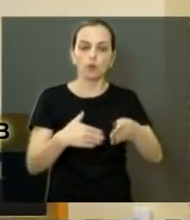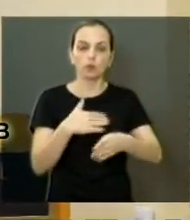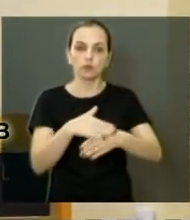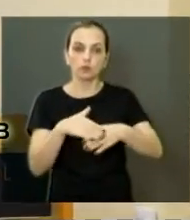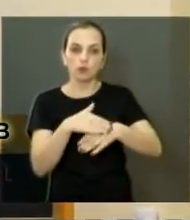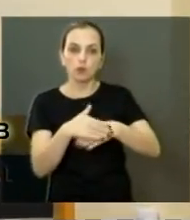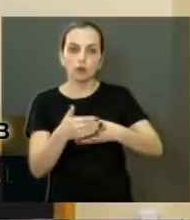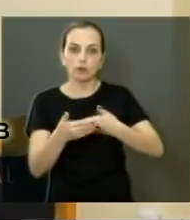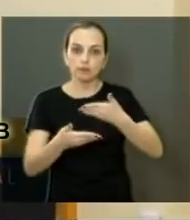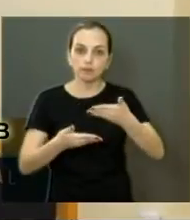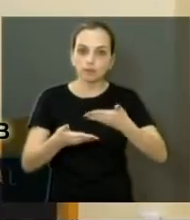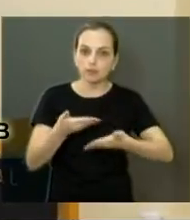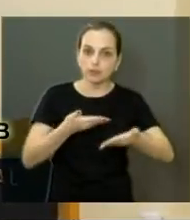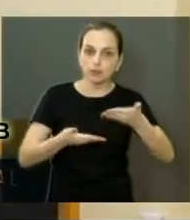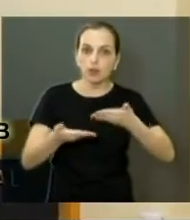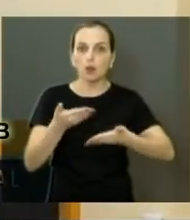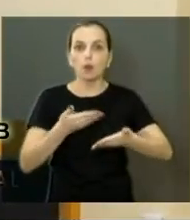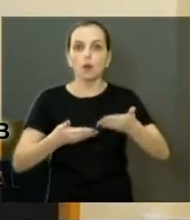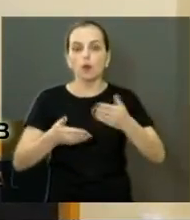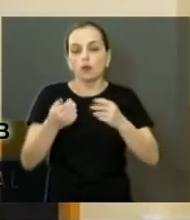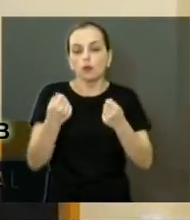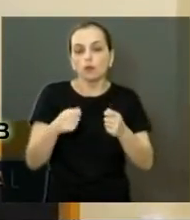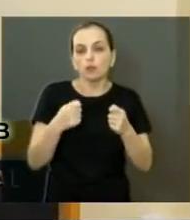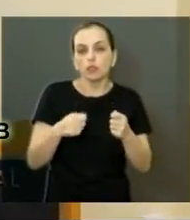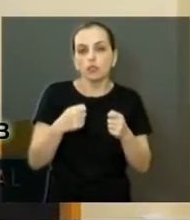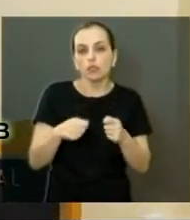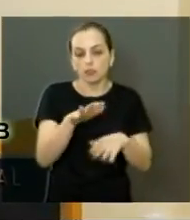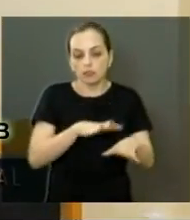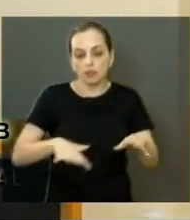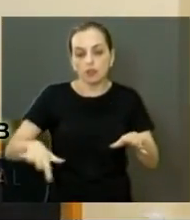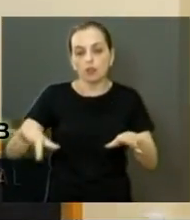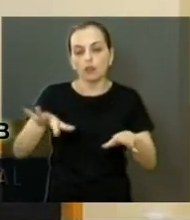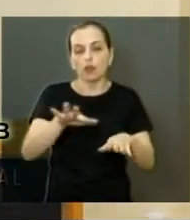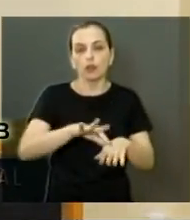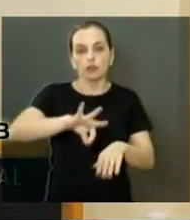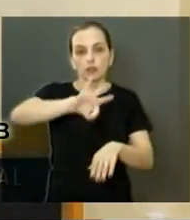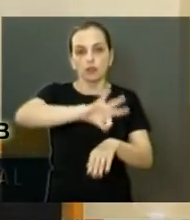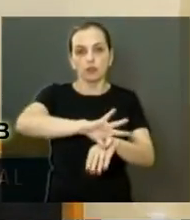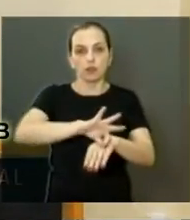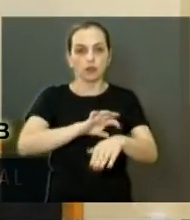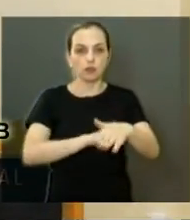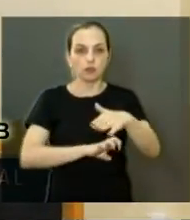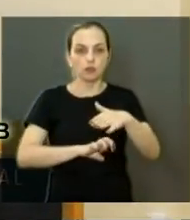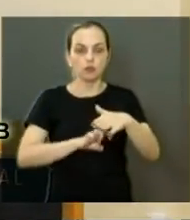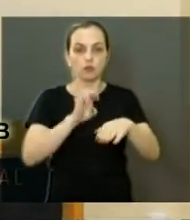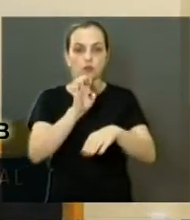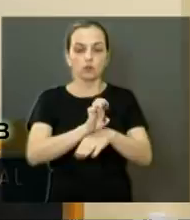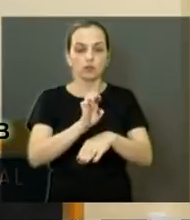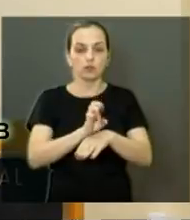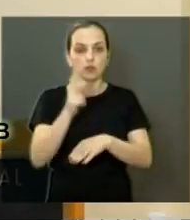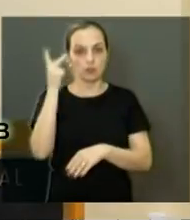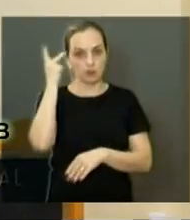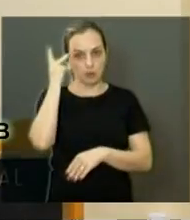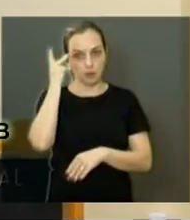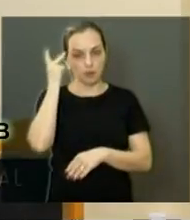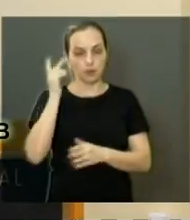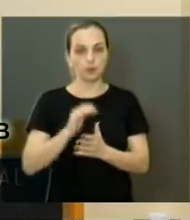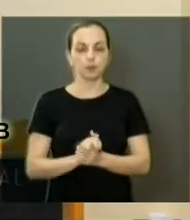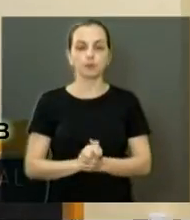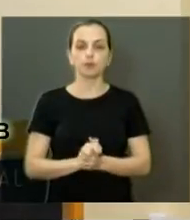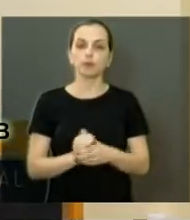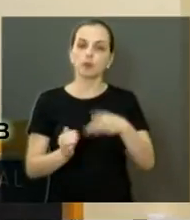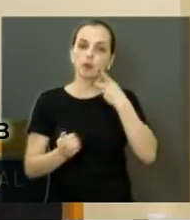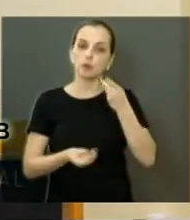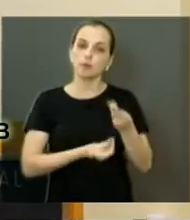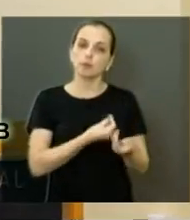ver a demanda no âmbito da região central do Estado de São Paulo. Participei também no dia